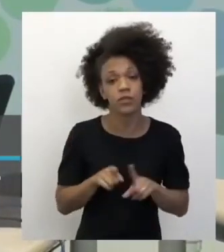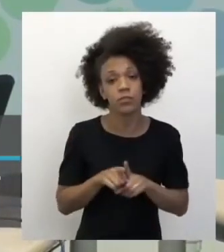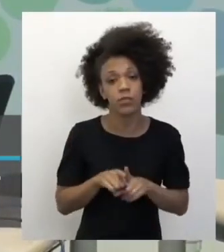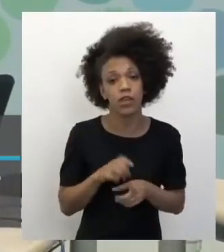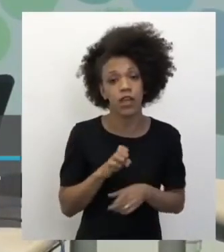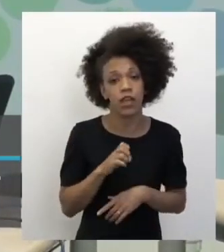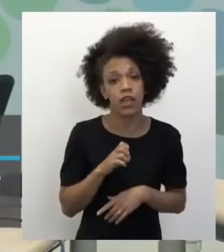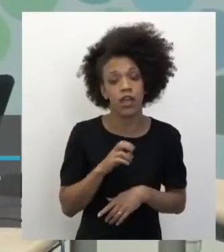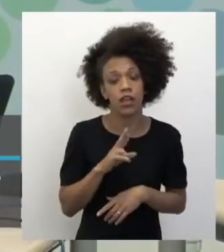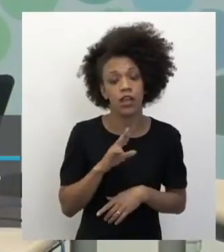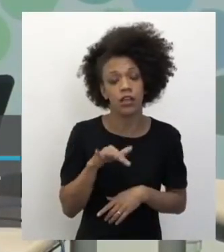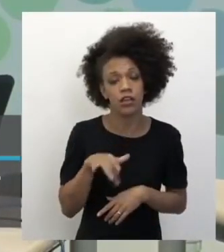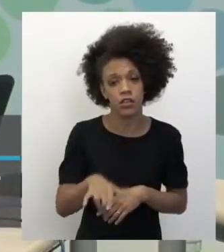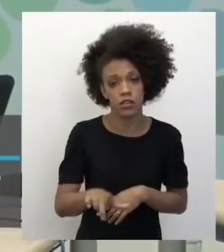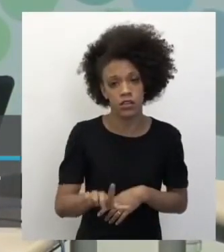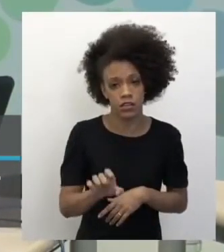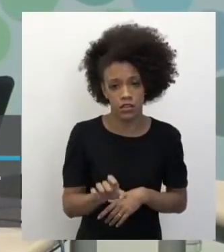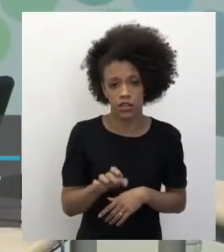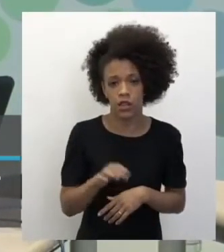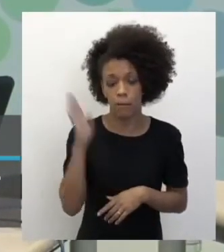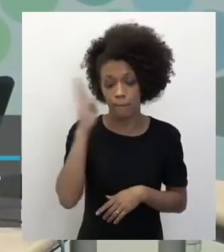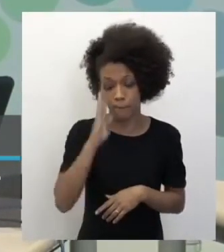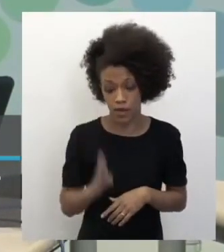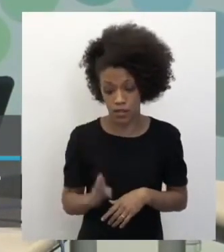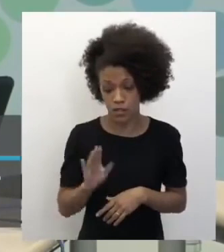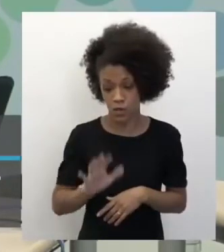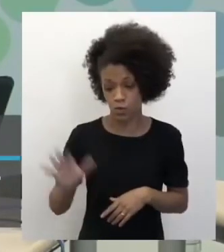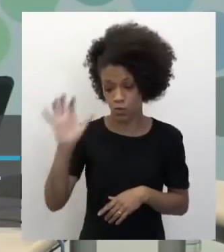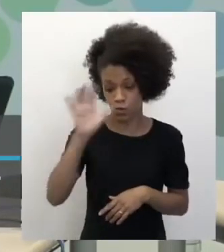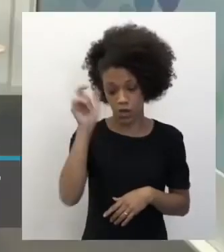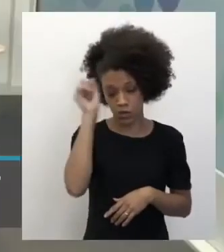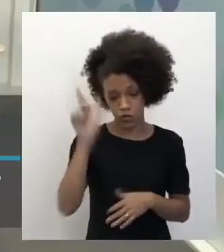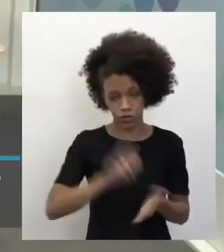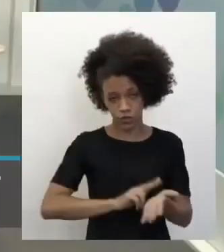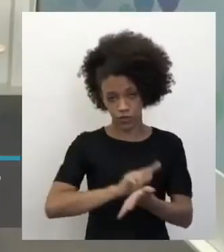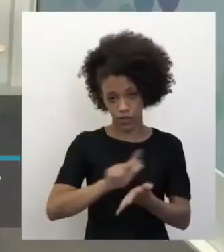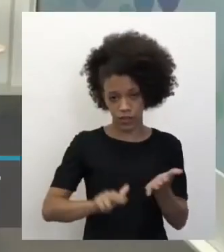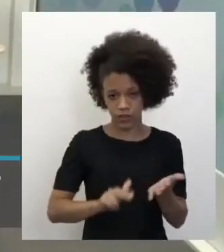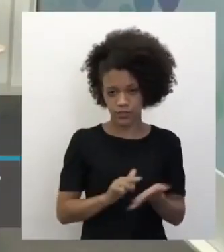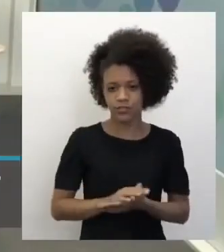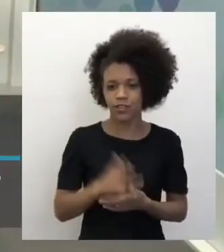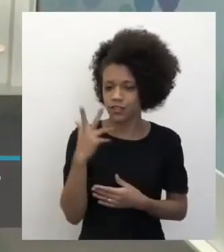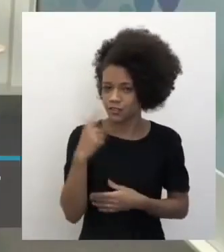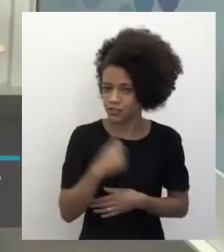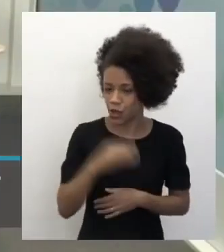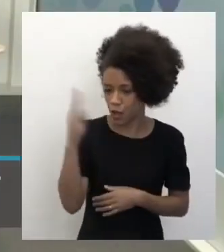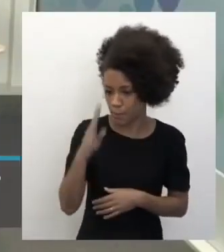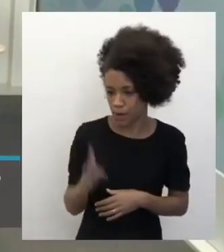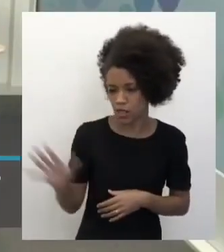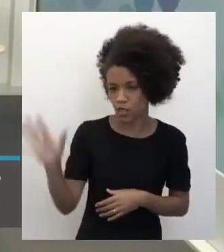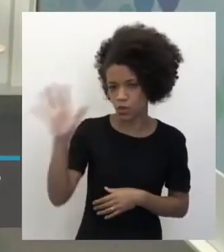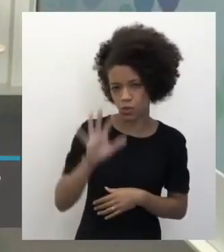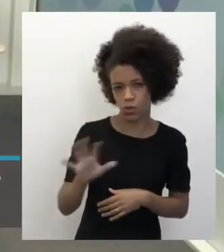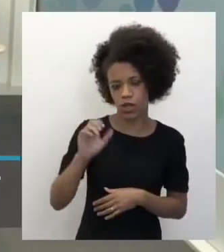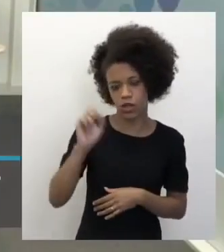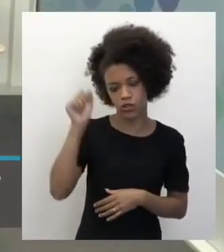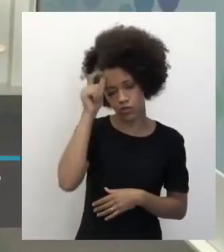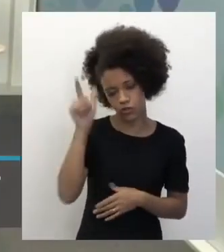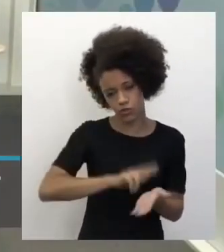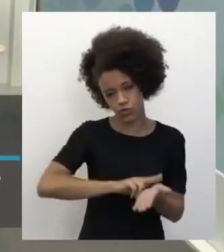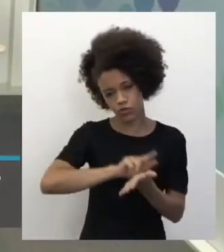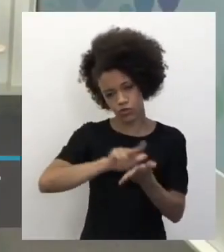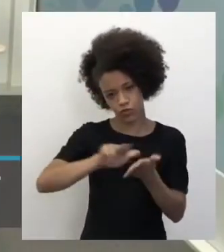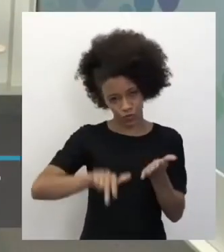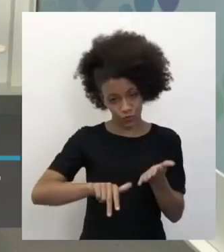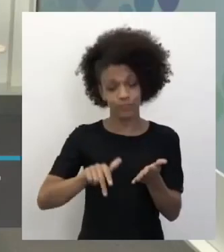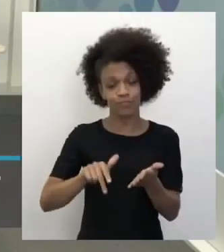Eric colocou Brasil, uma terra de culturas. Ai, que lindo! Brasil, uma terra podia ser uma terra de